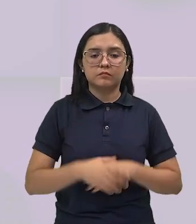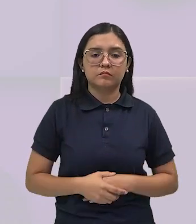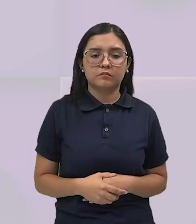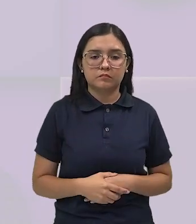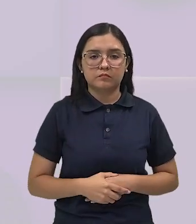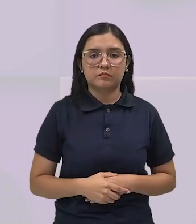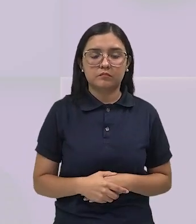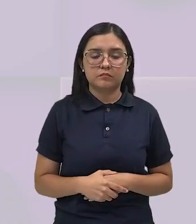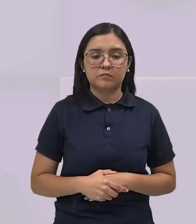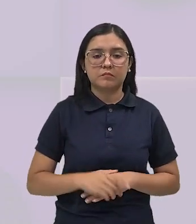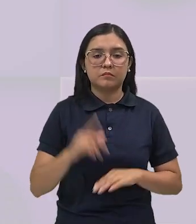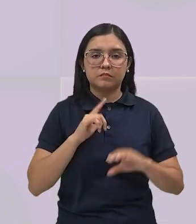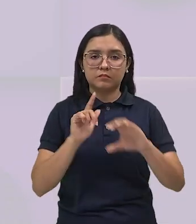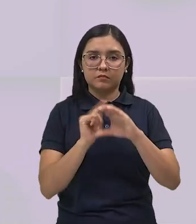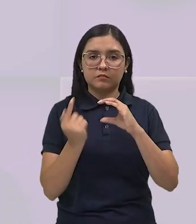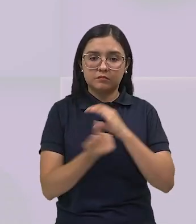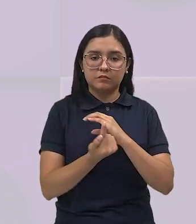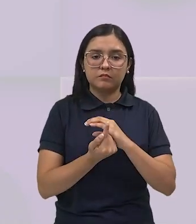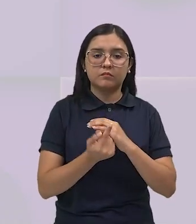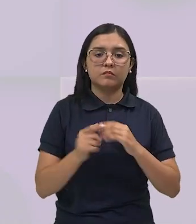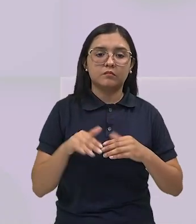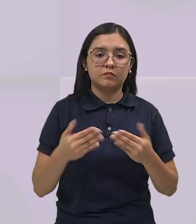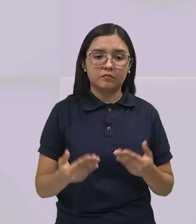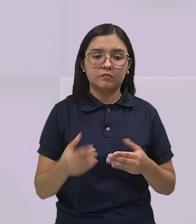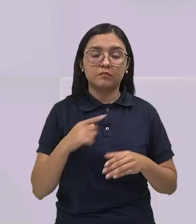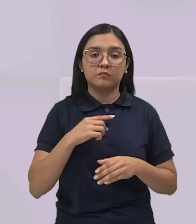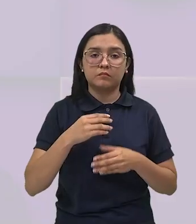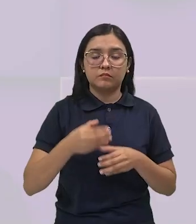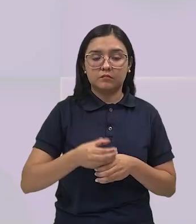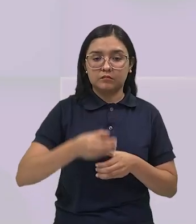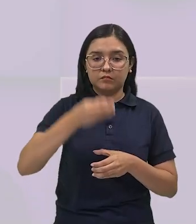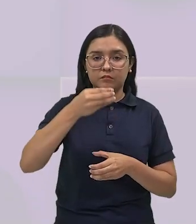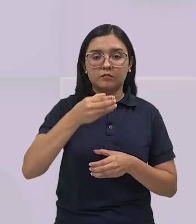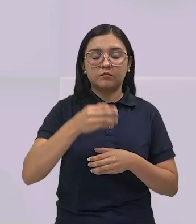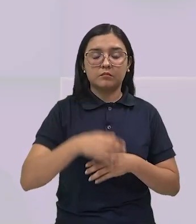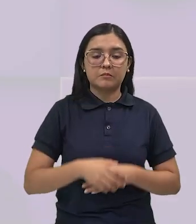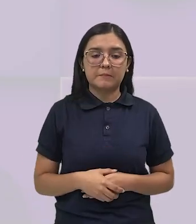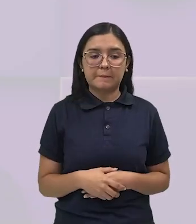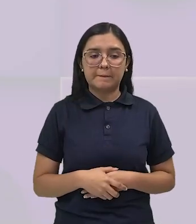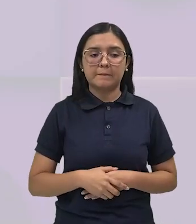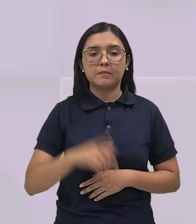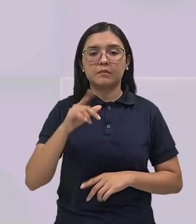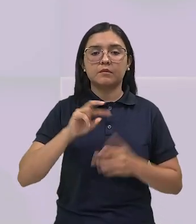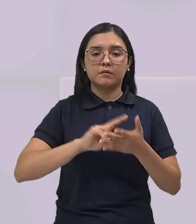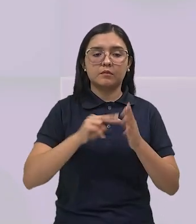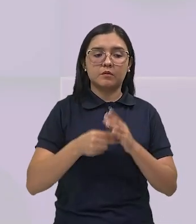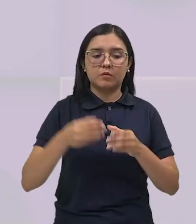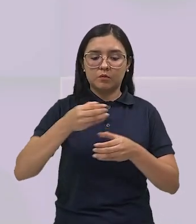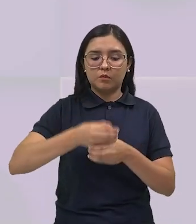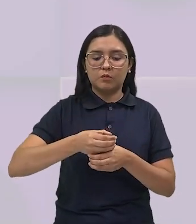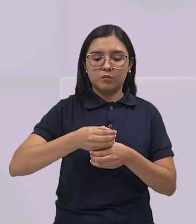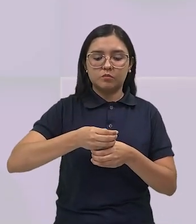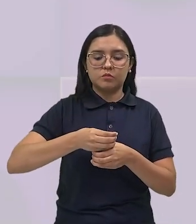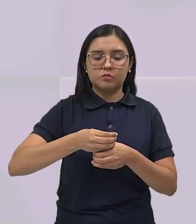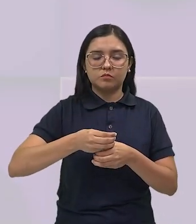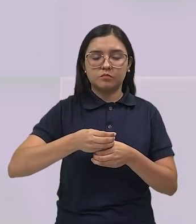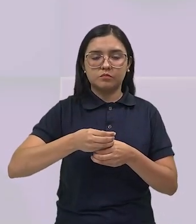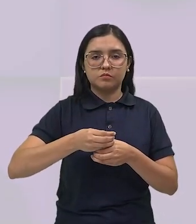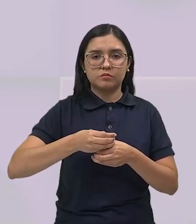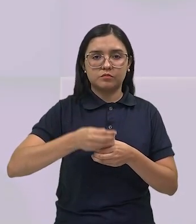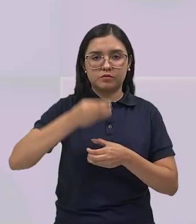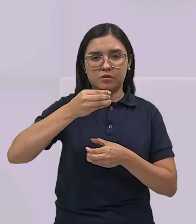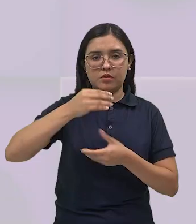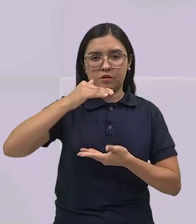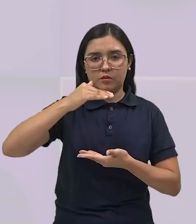esta figura. Portanto, olha, é isso aqui a ideia do que nós temos, o que é um cilindro. Então, o cilindro ele